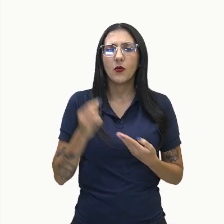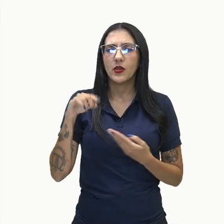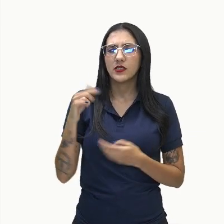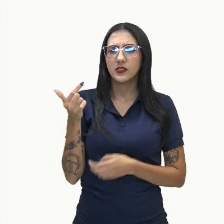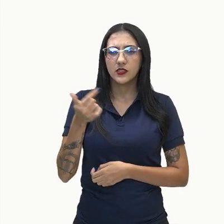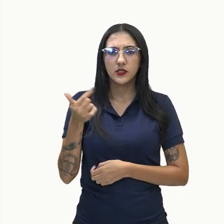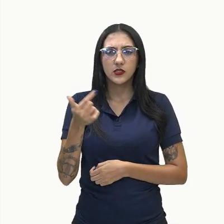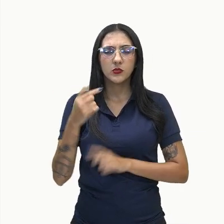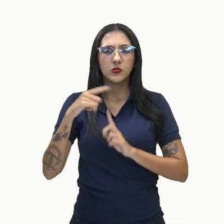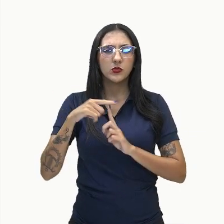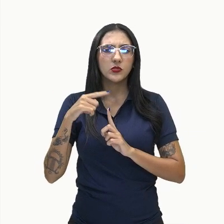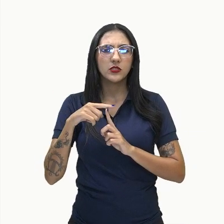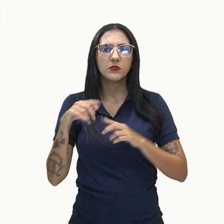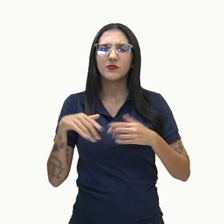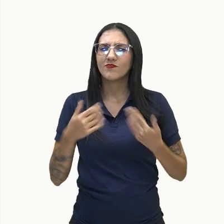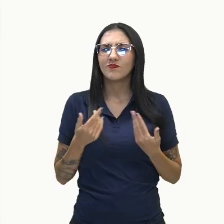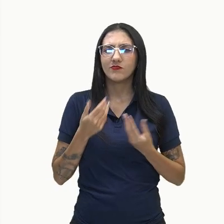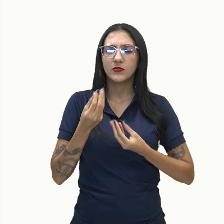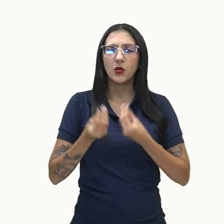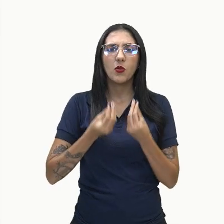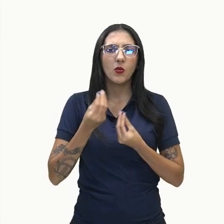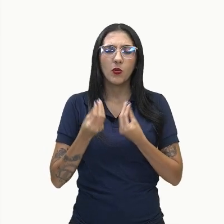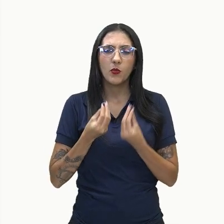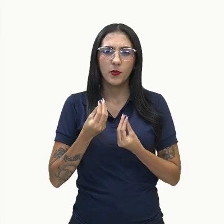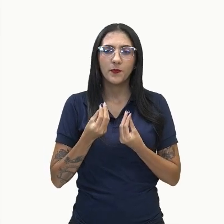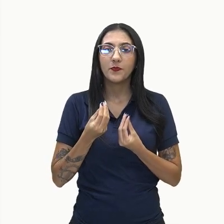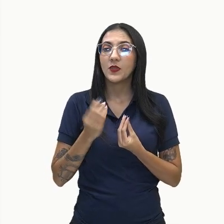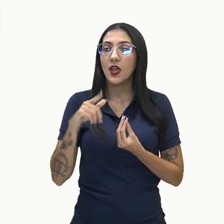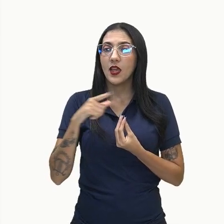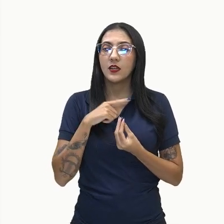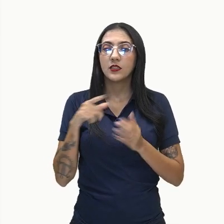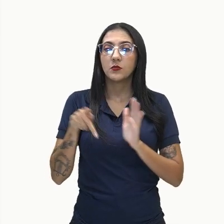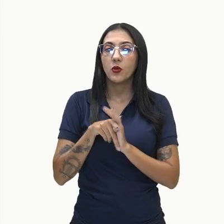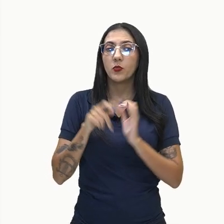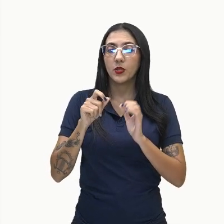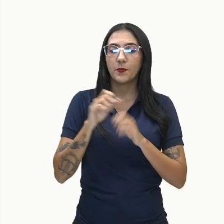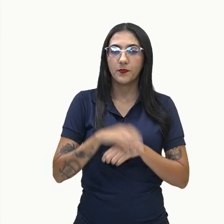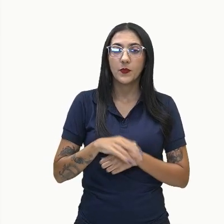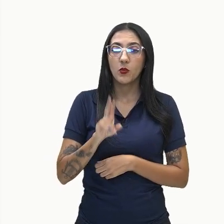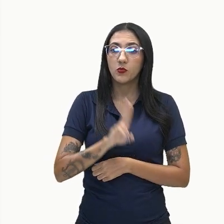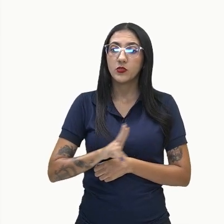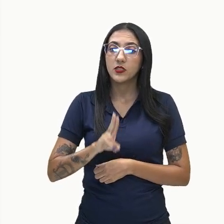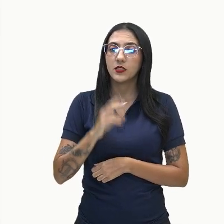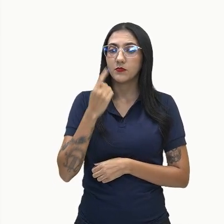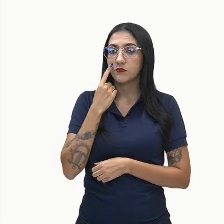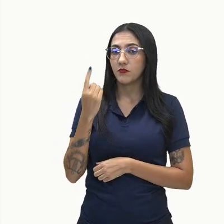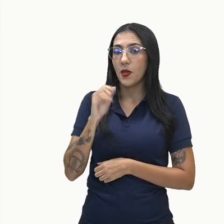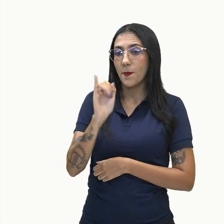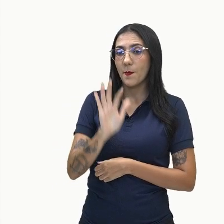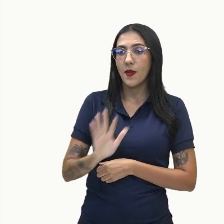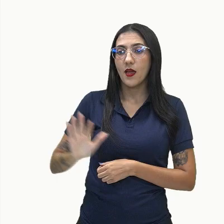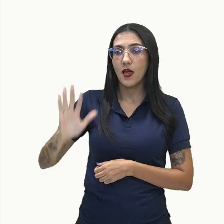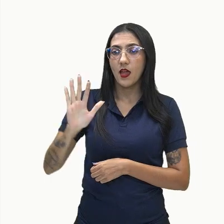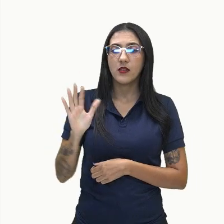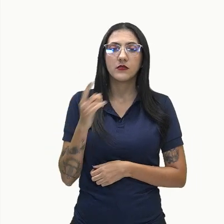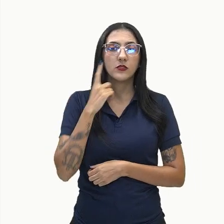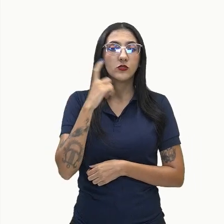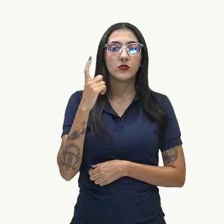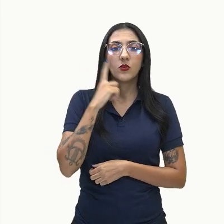verbal vai ser aquela linguagem constituída por imagens,